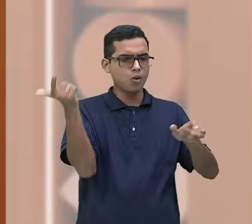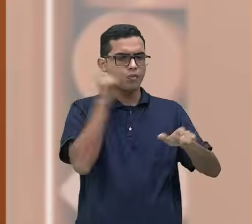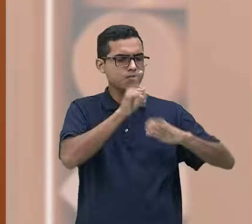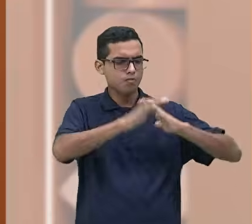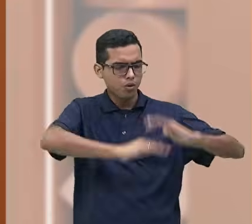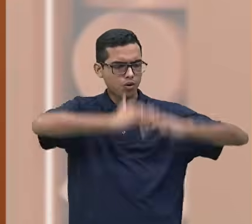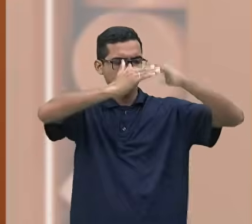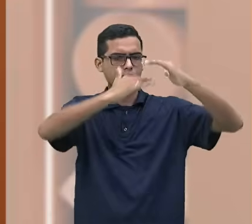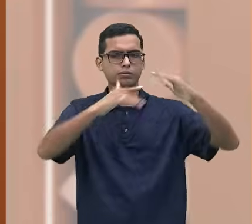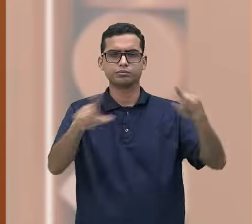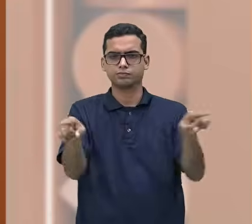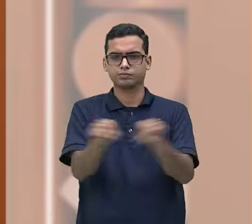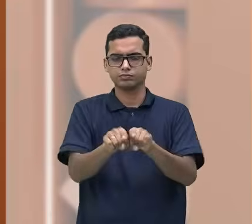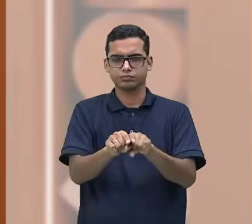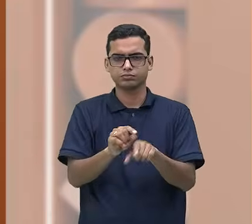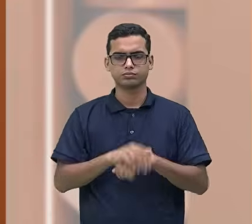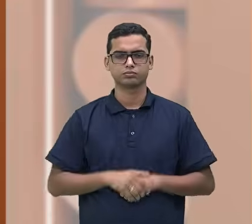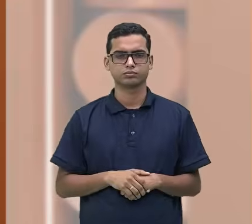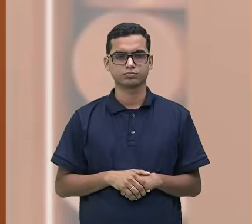acabaram